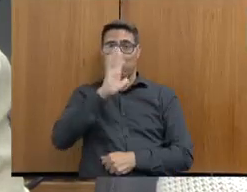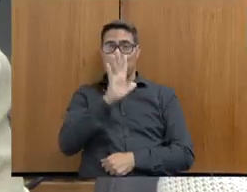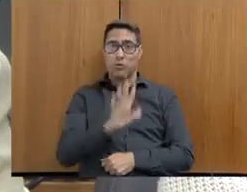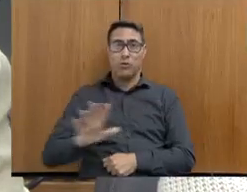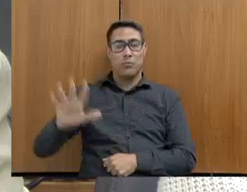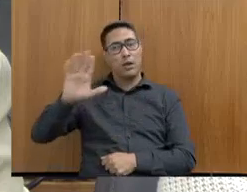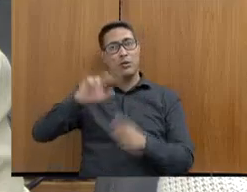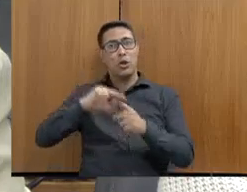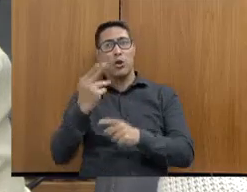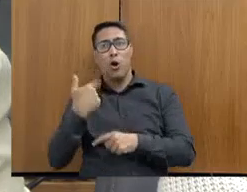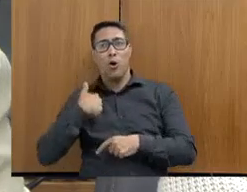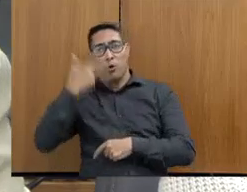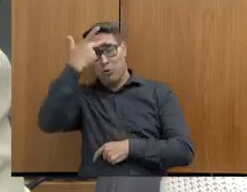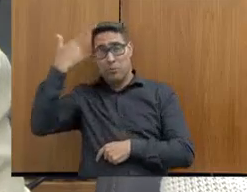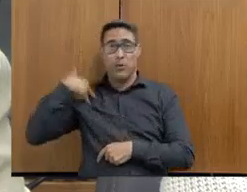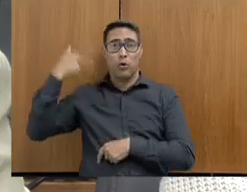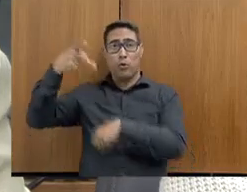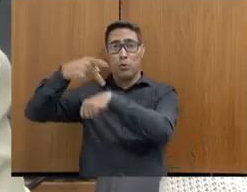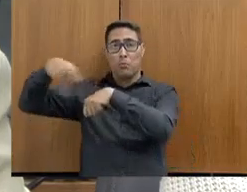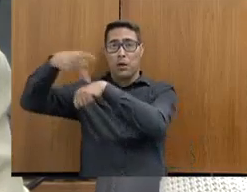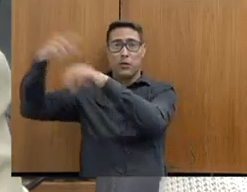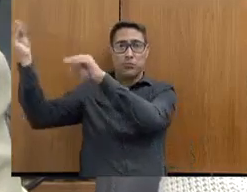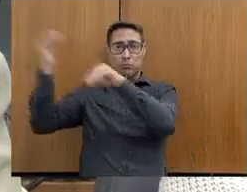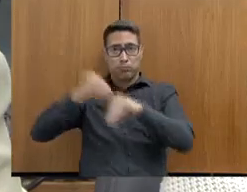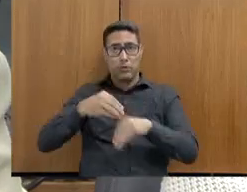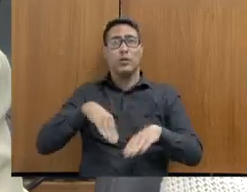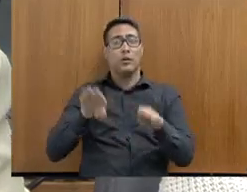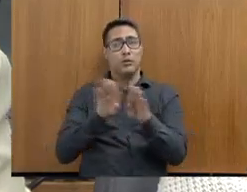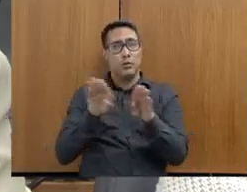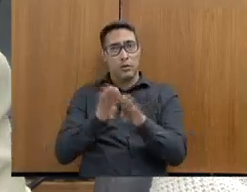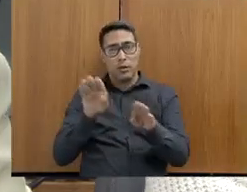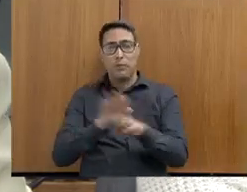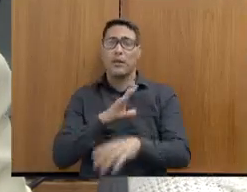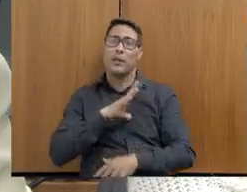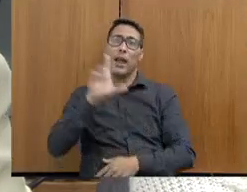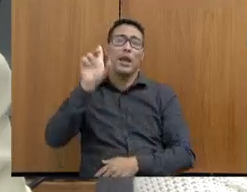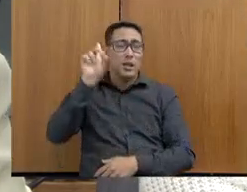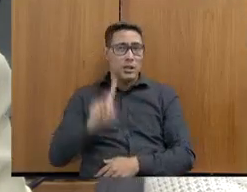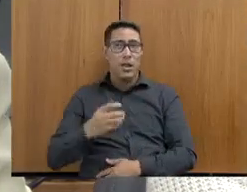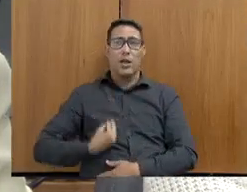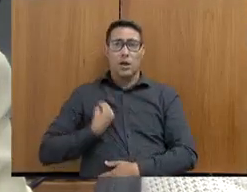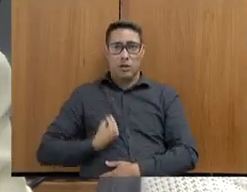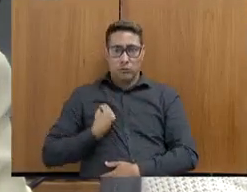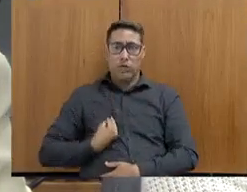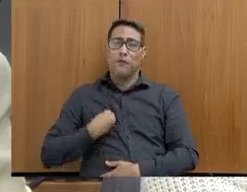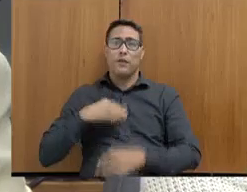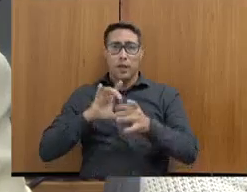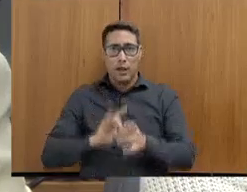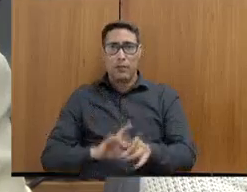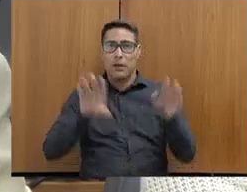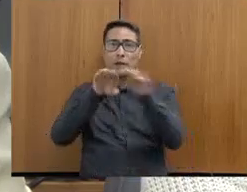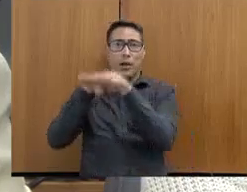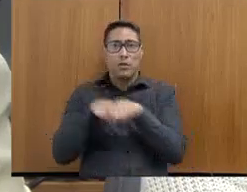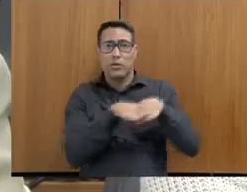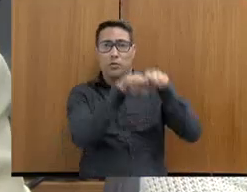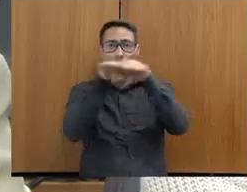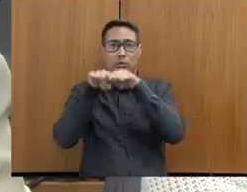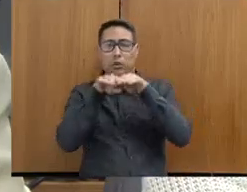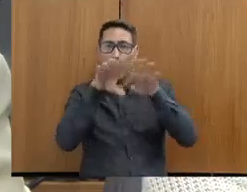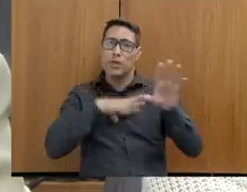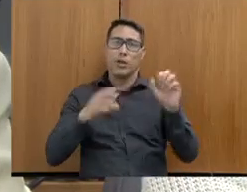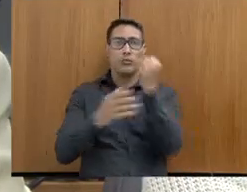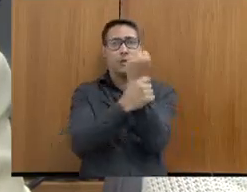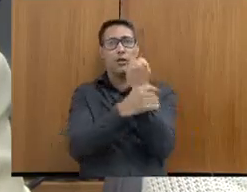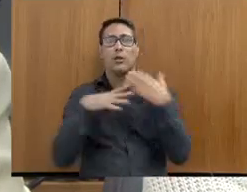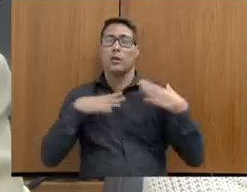estrangeiros existentes no país ainda inviolabilidade do direito à vida a liberdade a igualdade a segurança e a propriedade Então